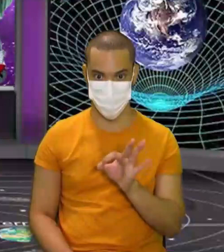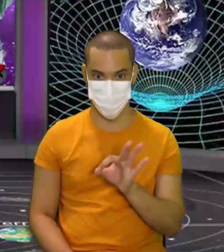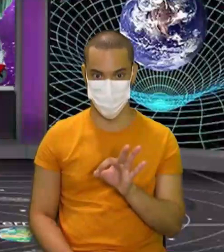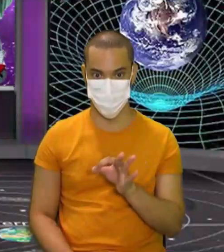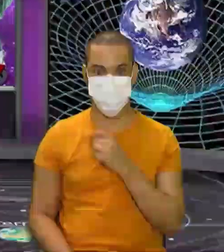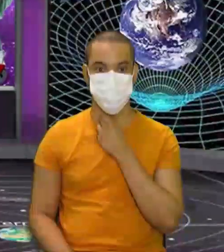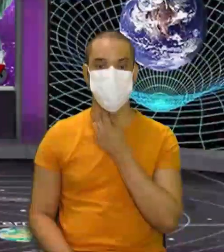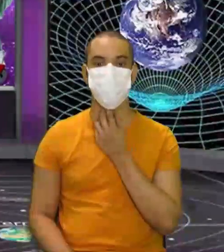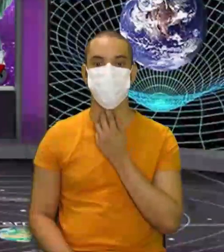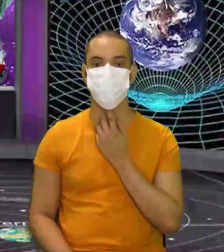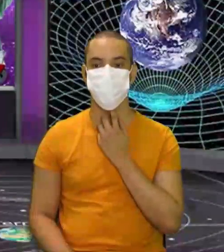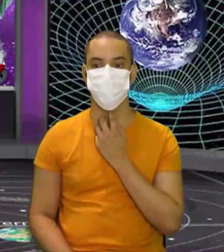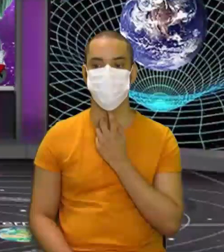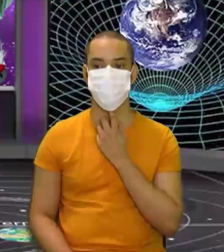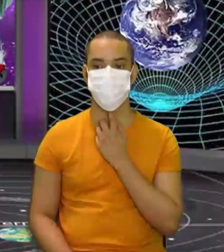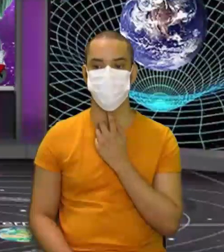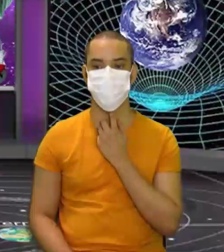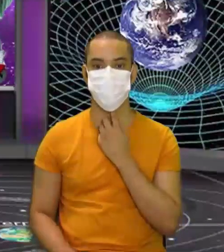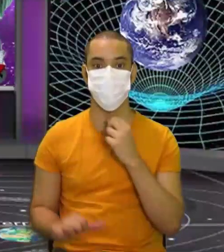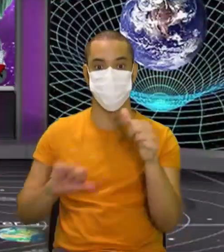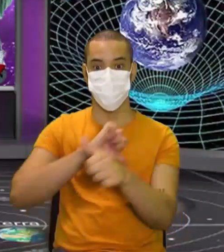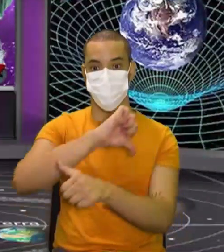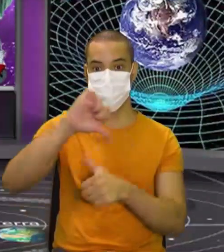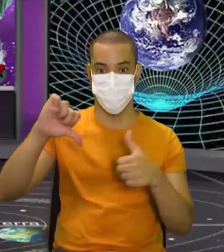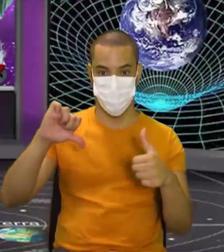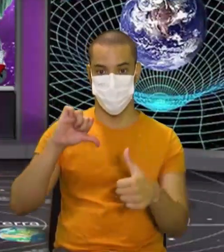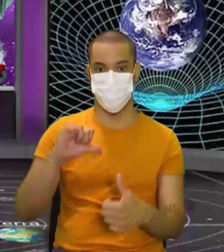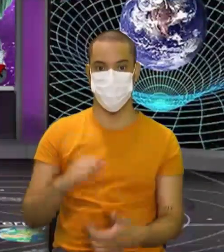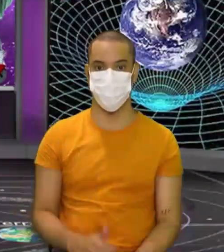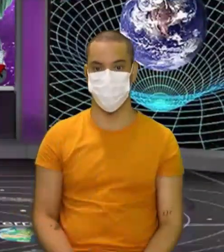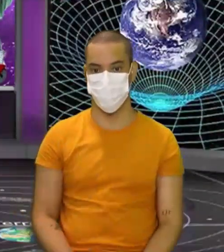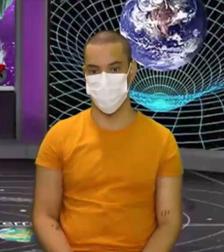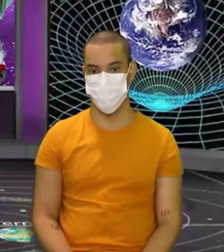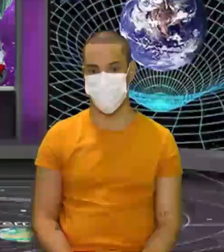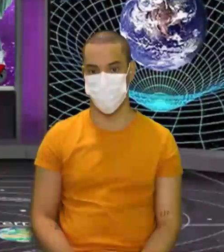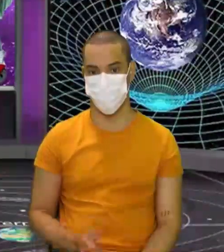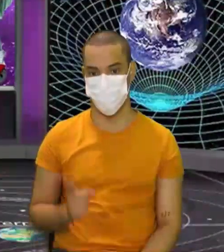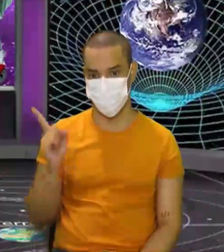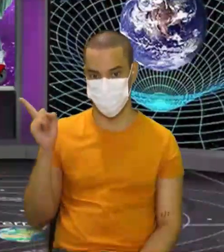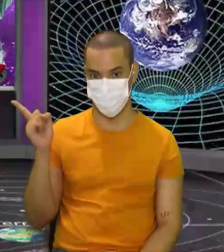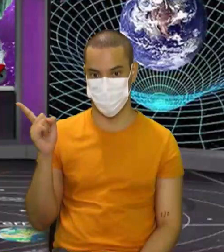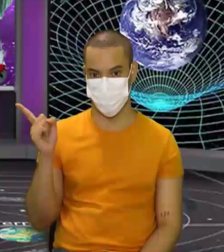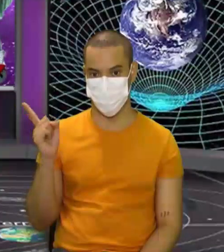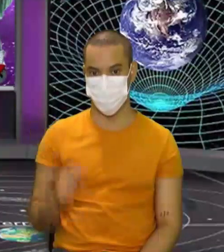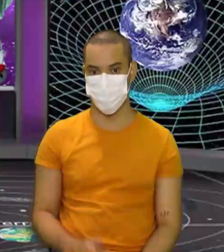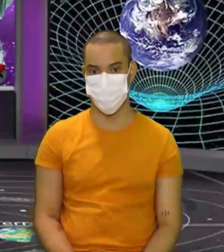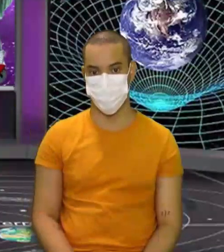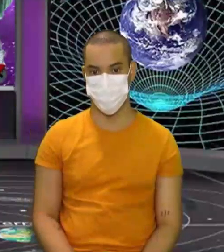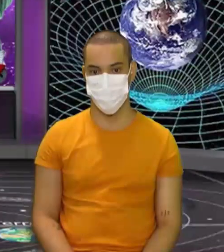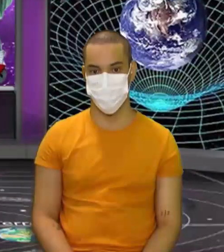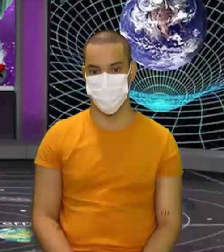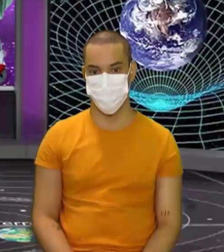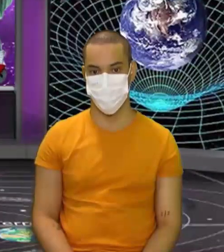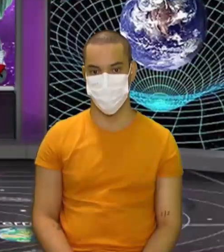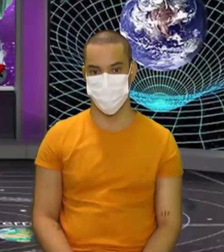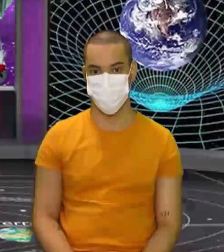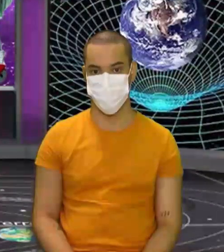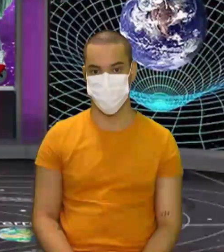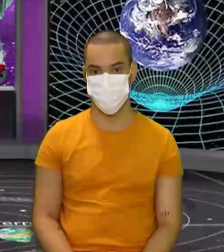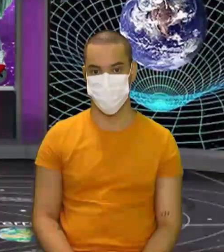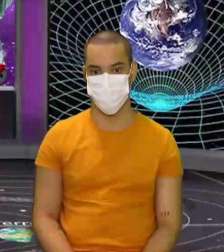certo? Estava desse jeito. Agora vai estar aqui, ó. Então, olha só, ao invés de estar indo, vai